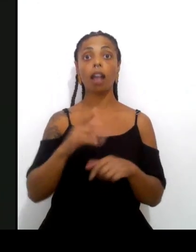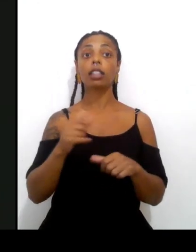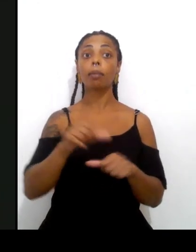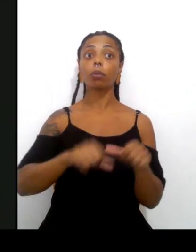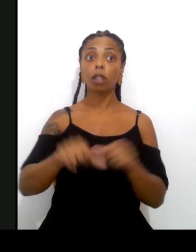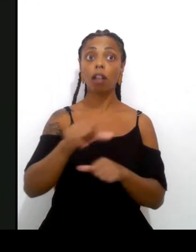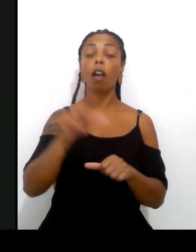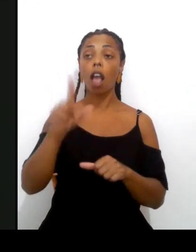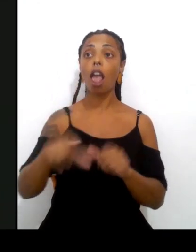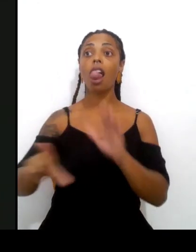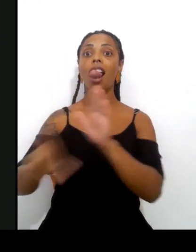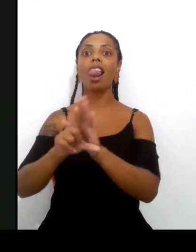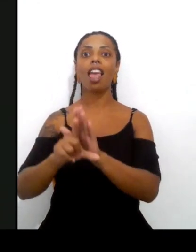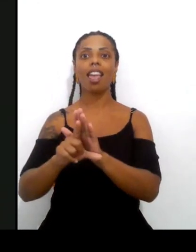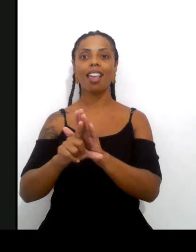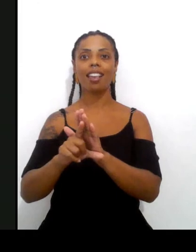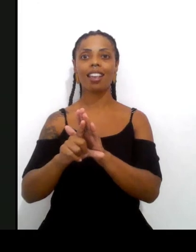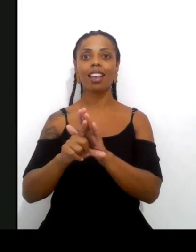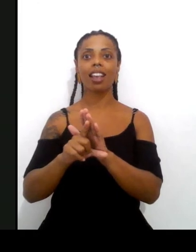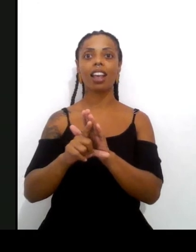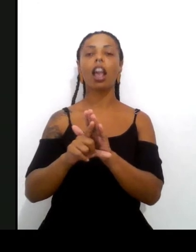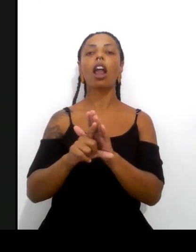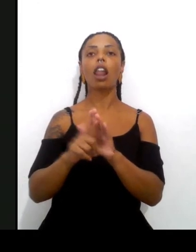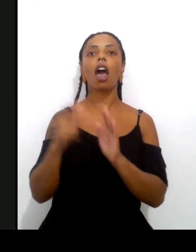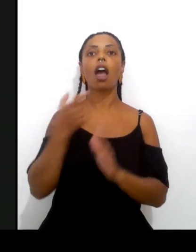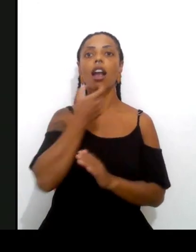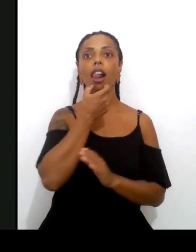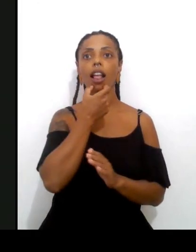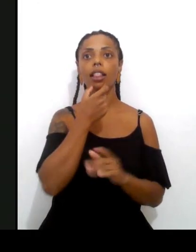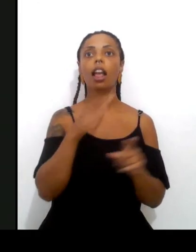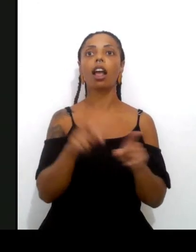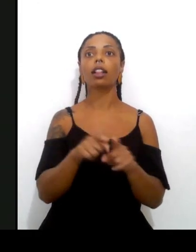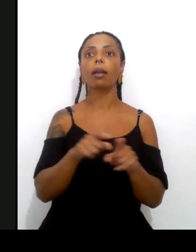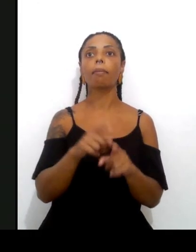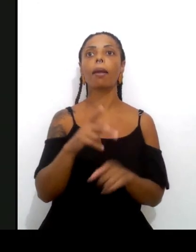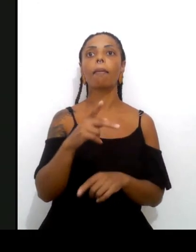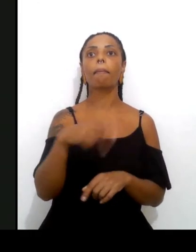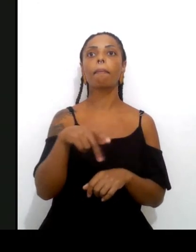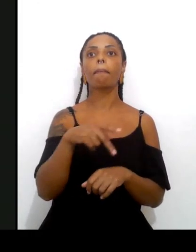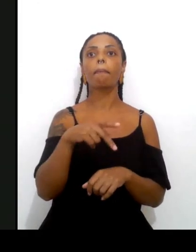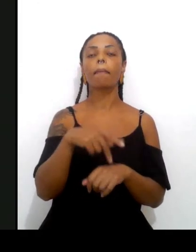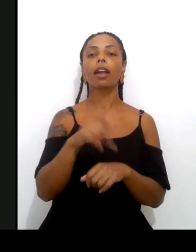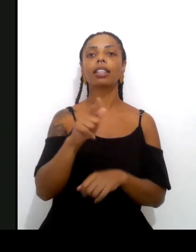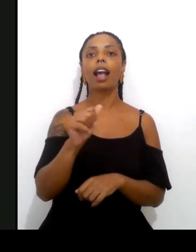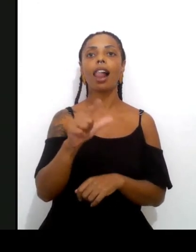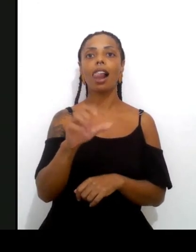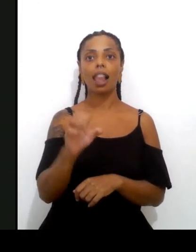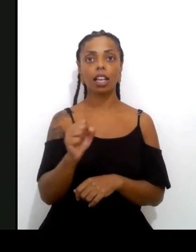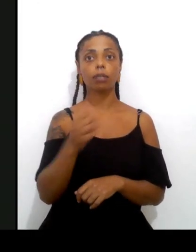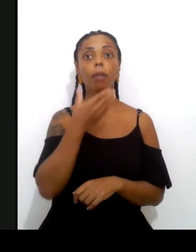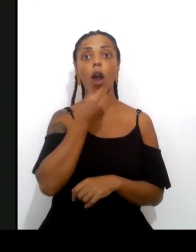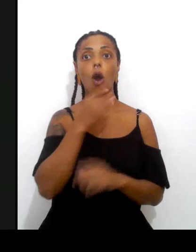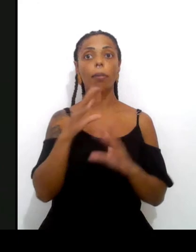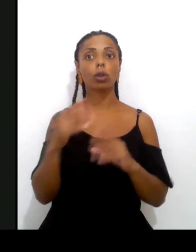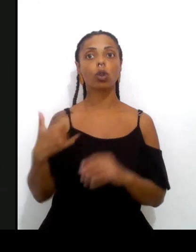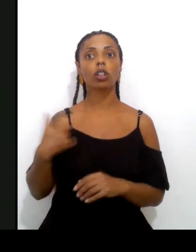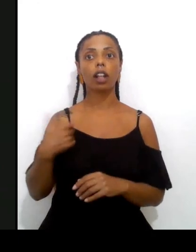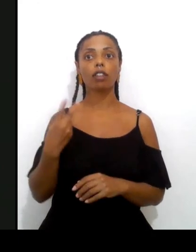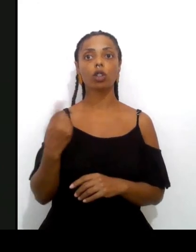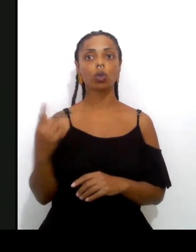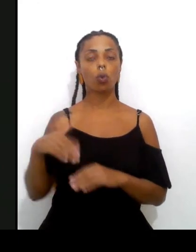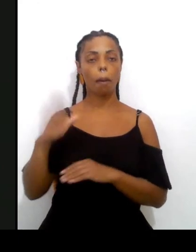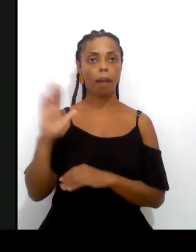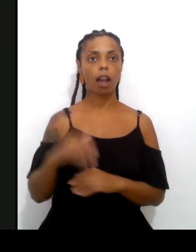na Inglaterra e no País de Gales de Galhos para homens com mais de 21 anos Nesse contexto o homem Clear de certa forma